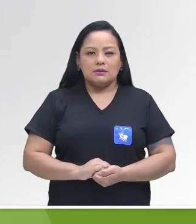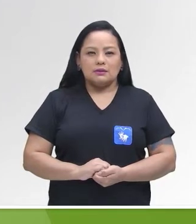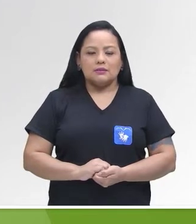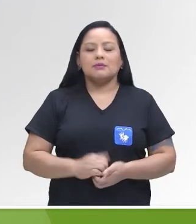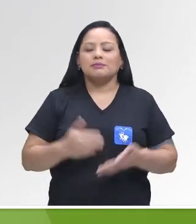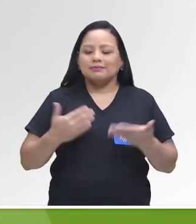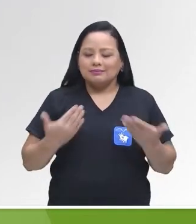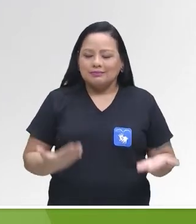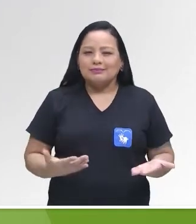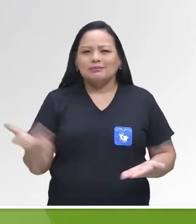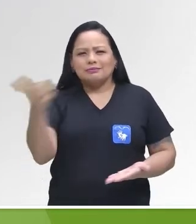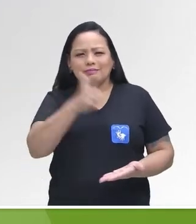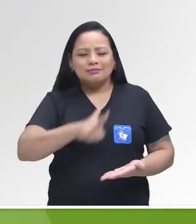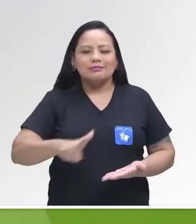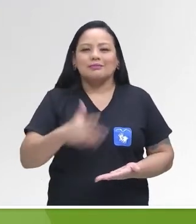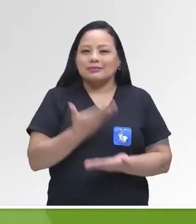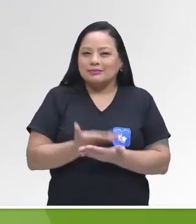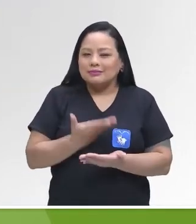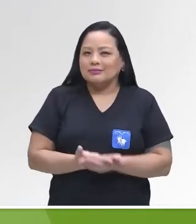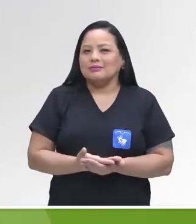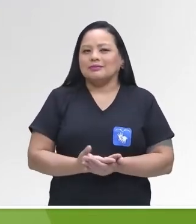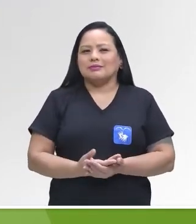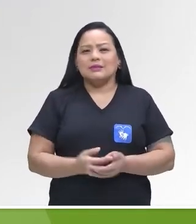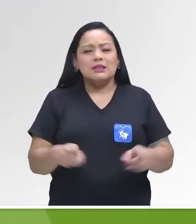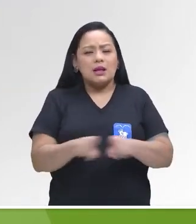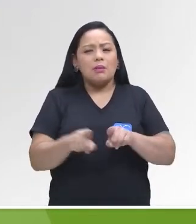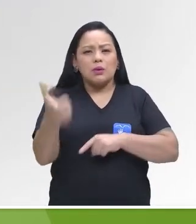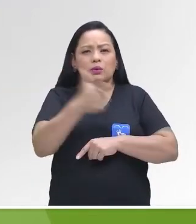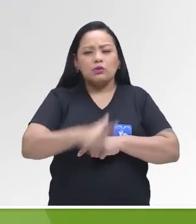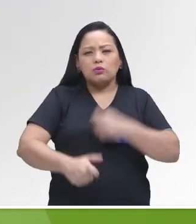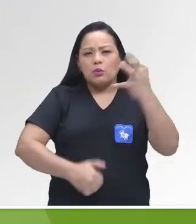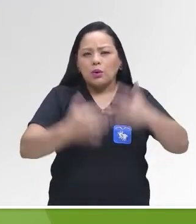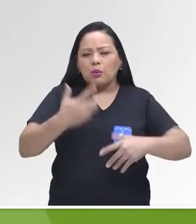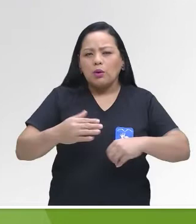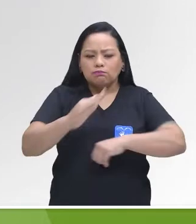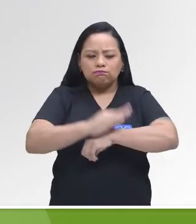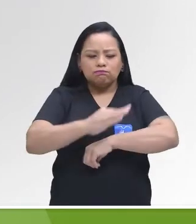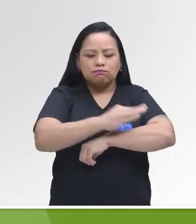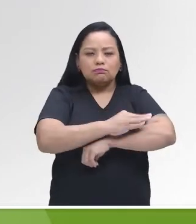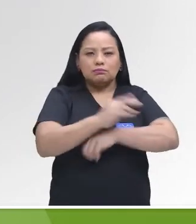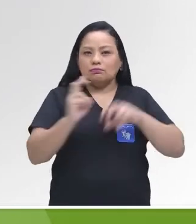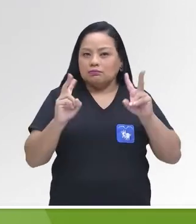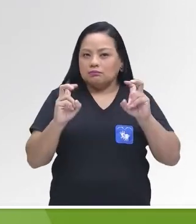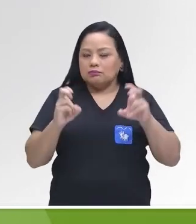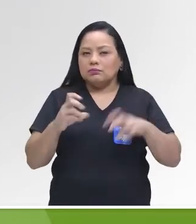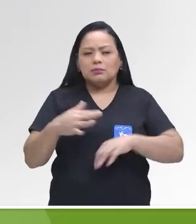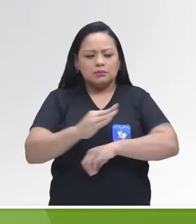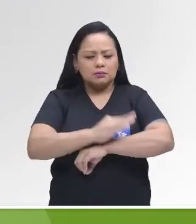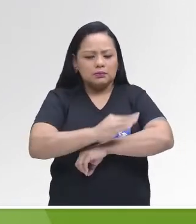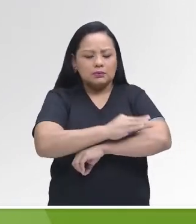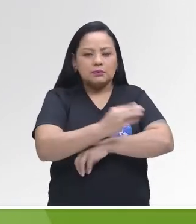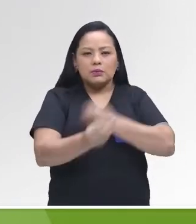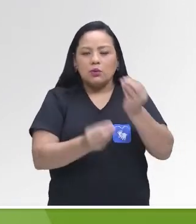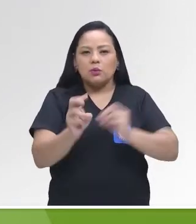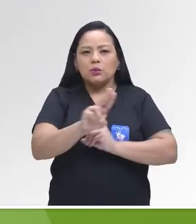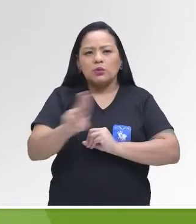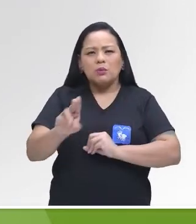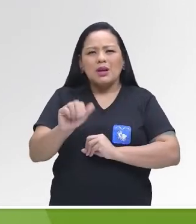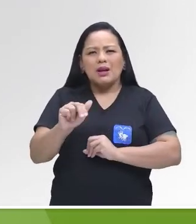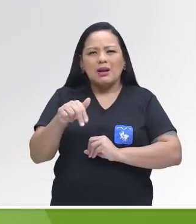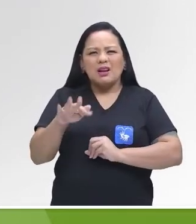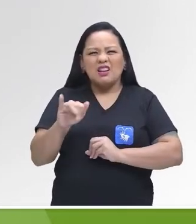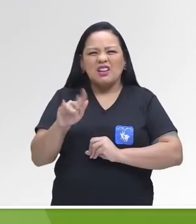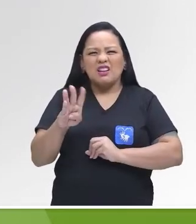Vamos continuar nossa aula e a gente vai continuar falando sobre os anfíbios. Os anfíbios, eles são chamados assim porque eles